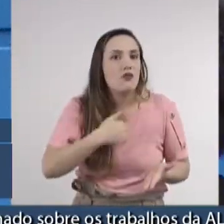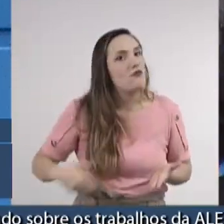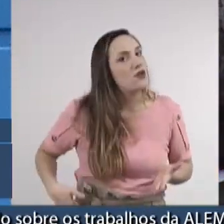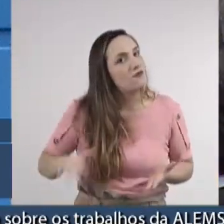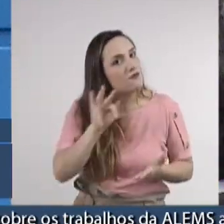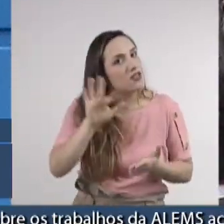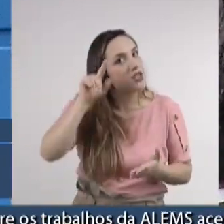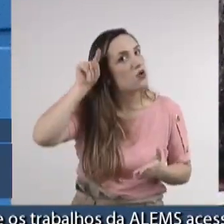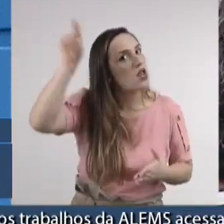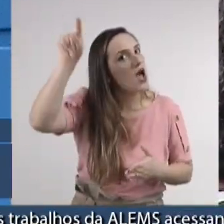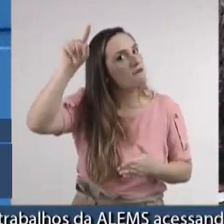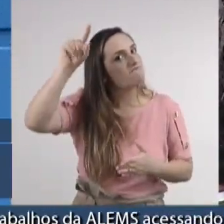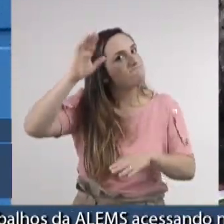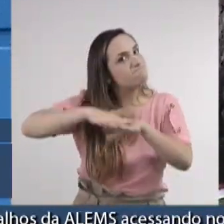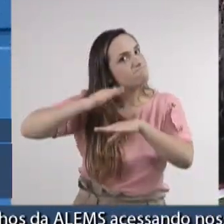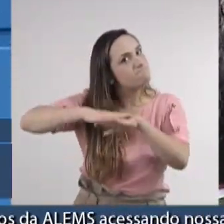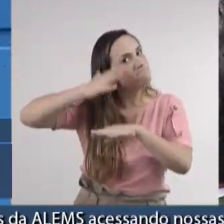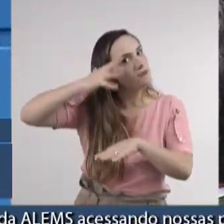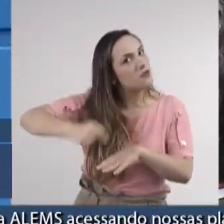federal.